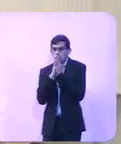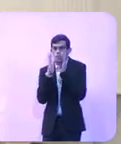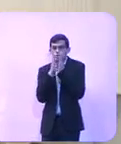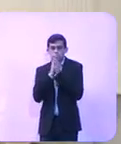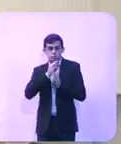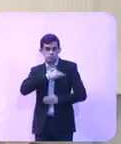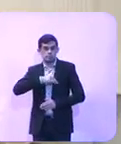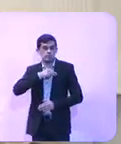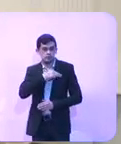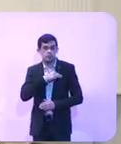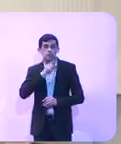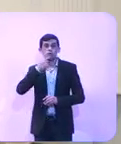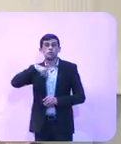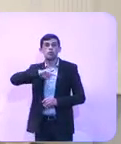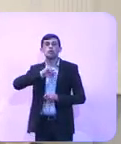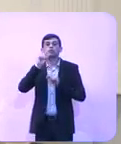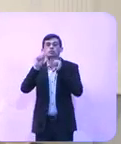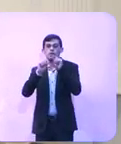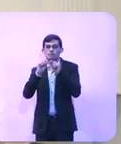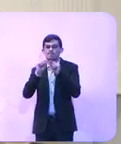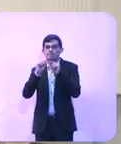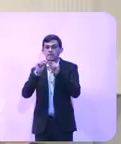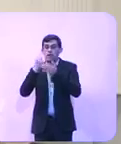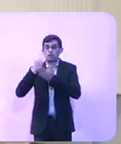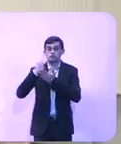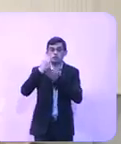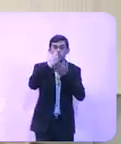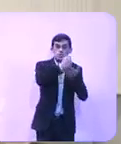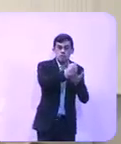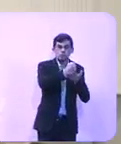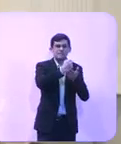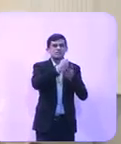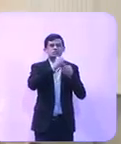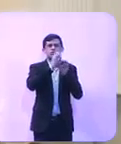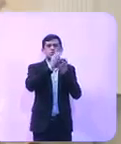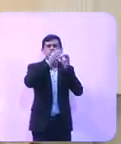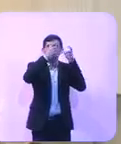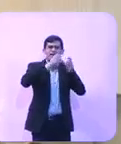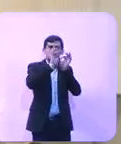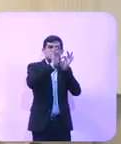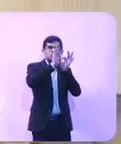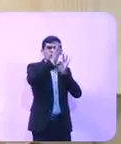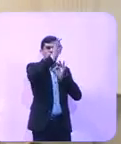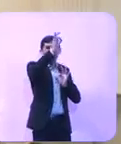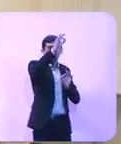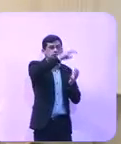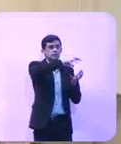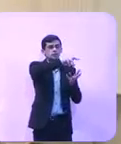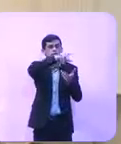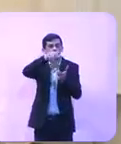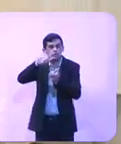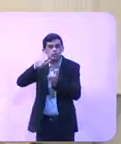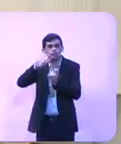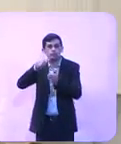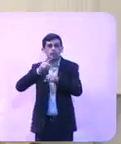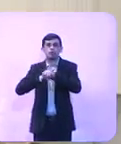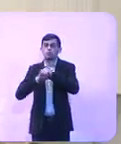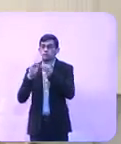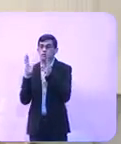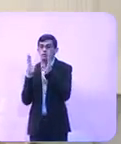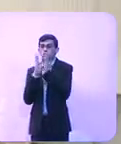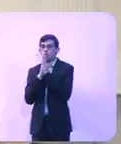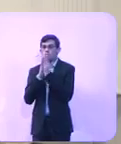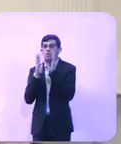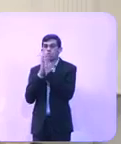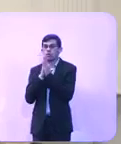nós estamos sendo cooperadores da obra de Deus nos campos missionários mais distantes do mundo. Quando a gente ora